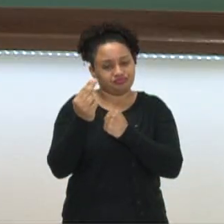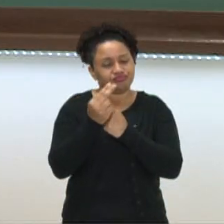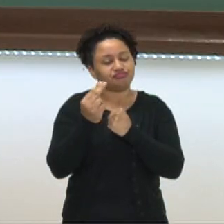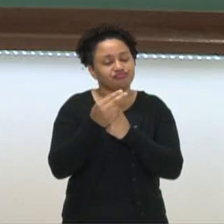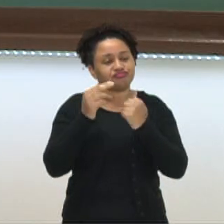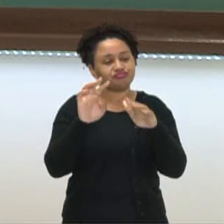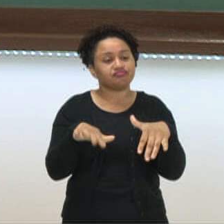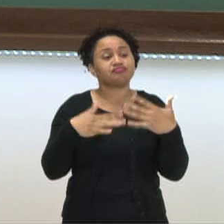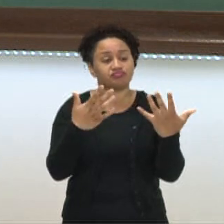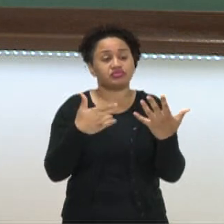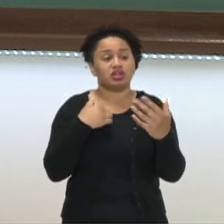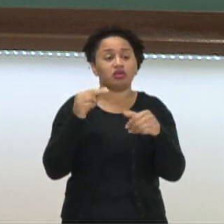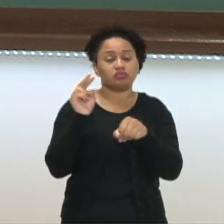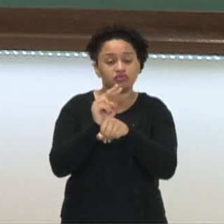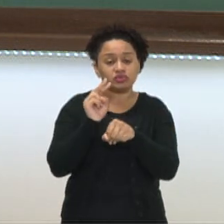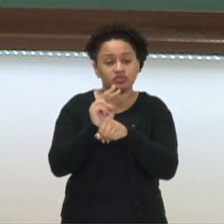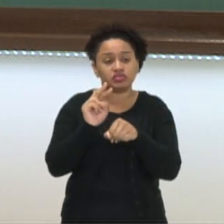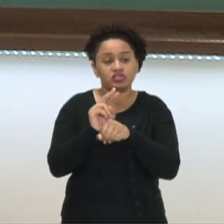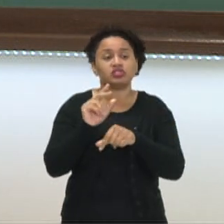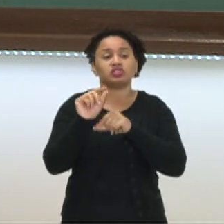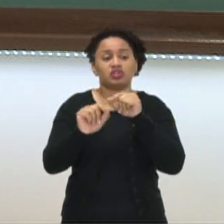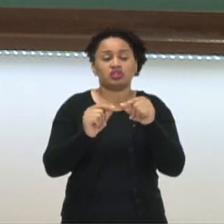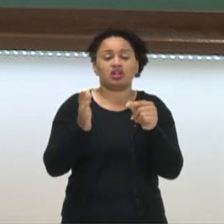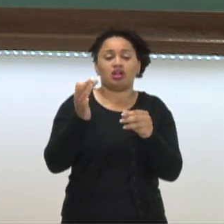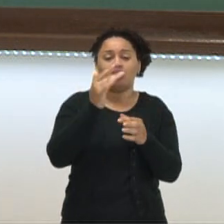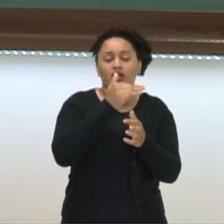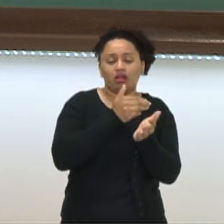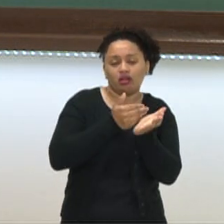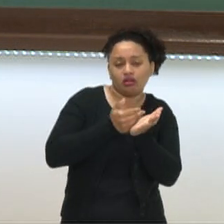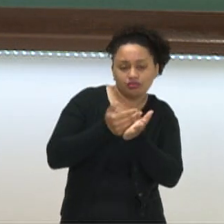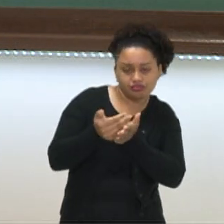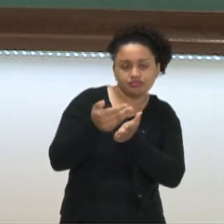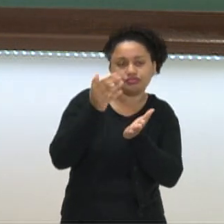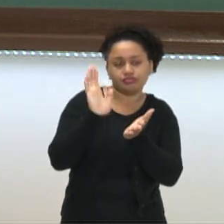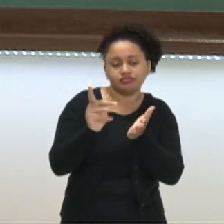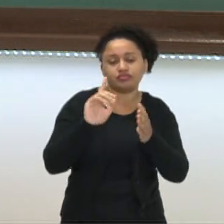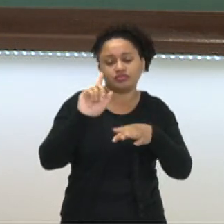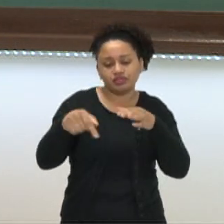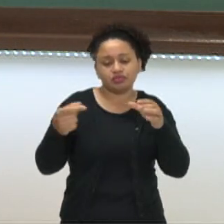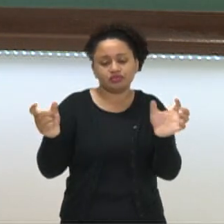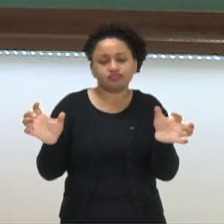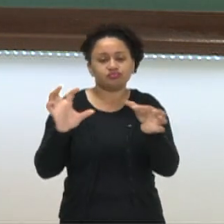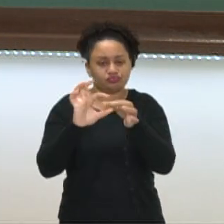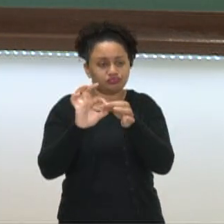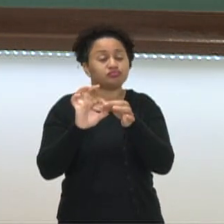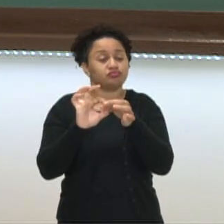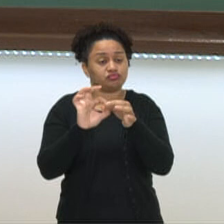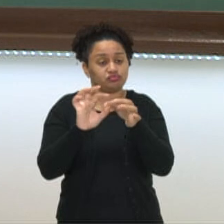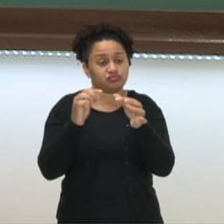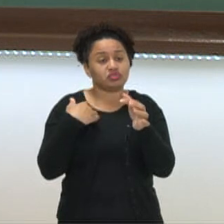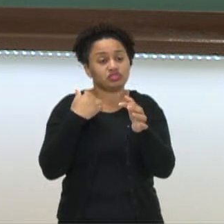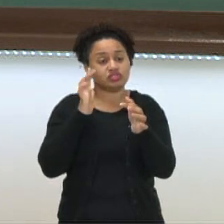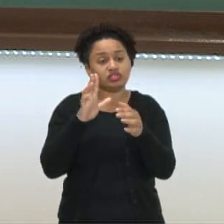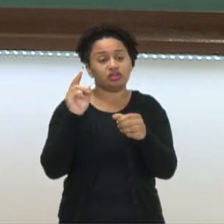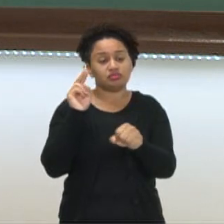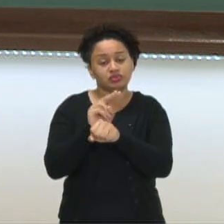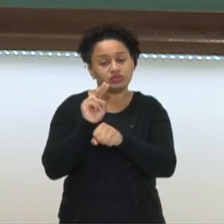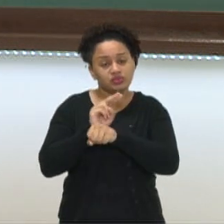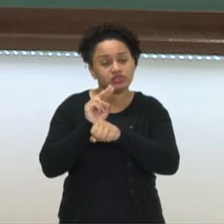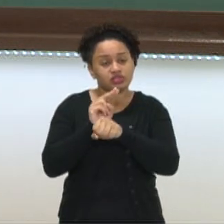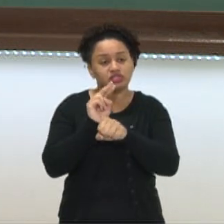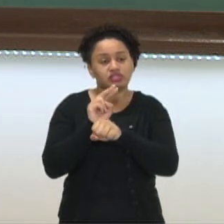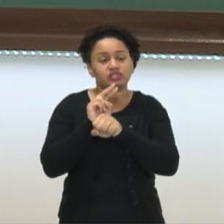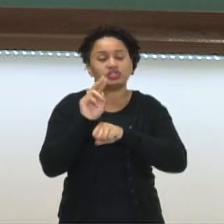eles estão protegendo desde o início, né? Após a fecundação ali, eles já estão